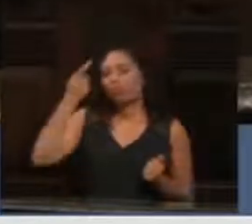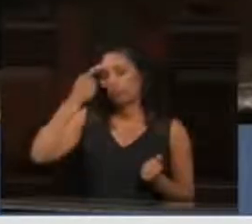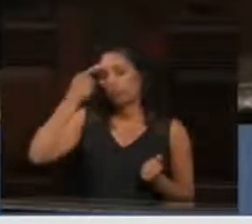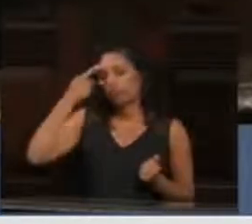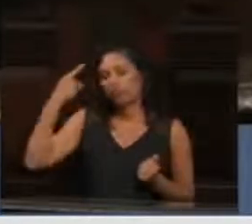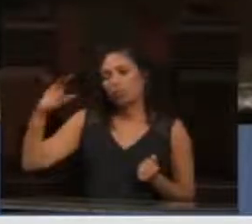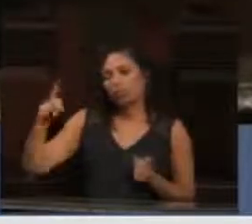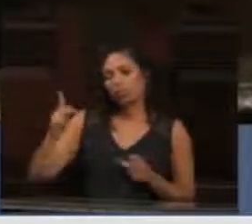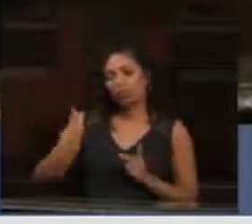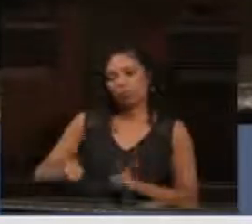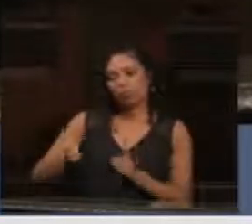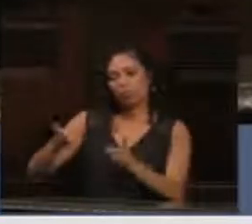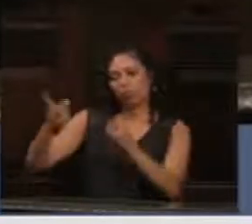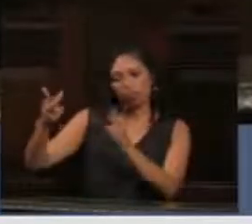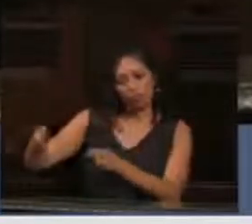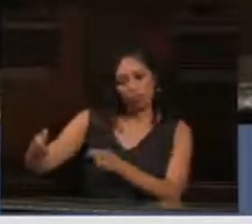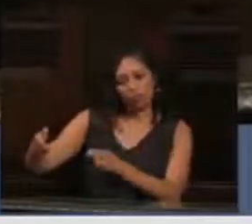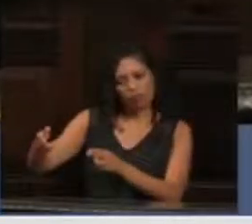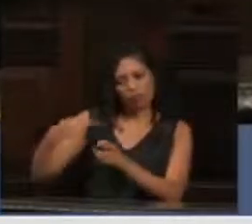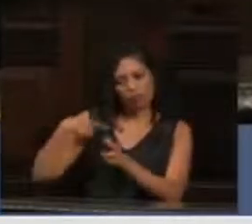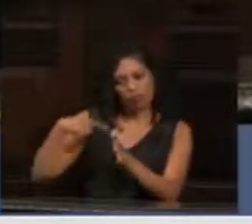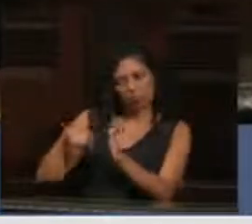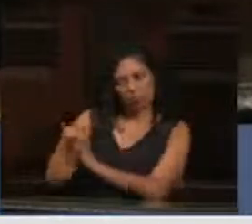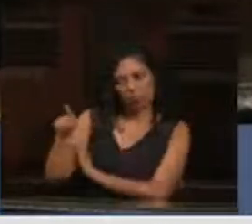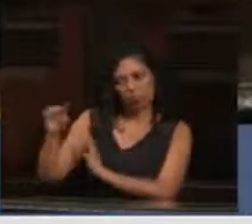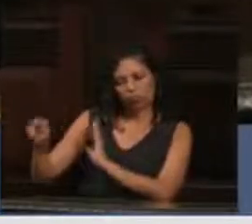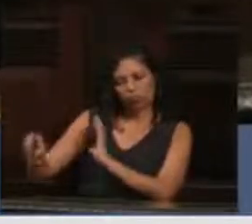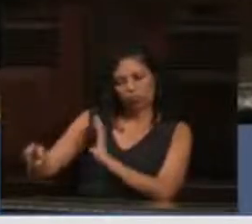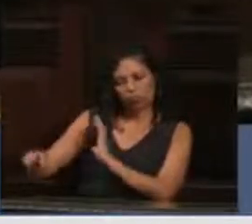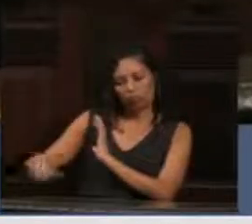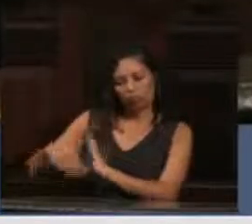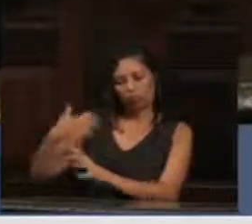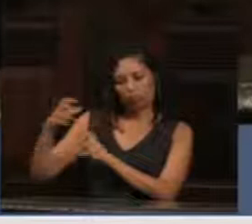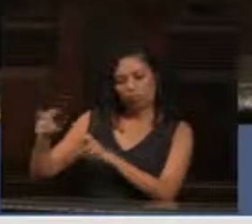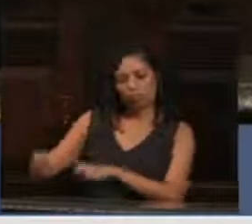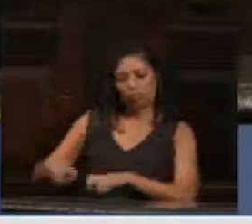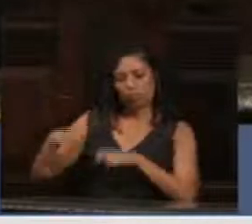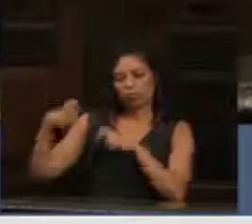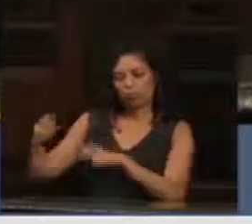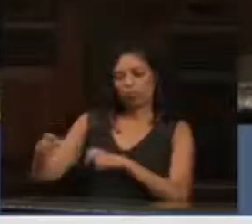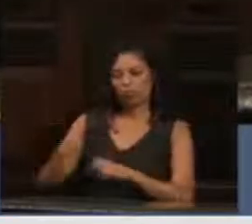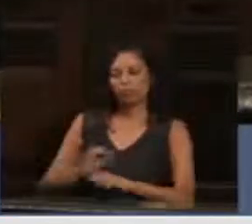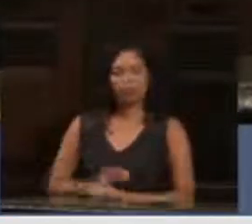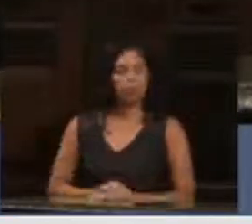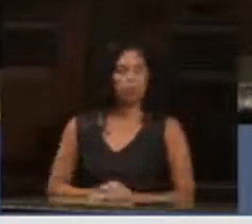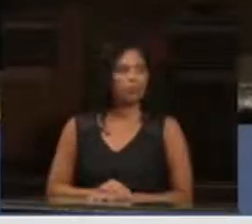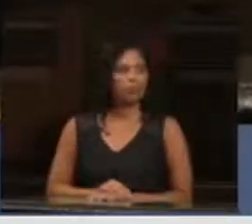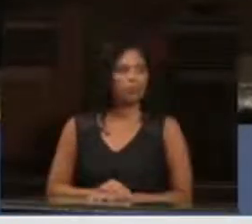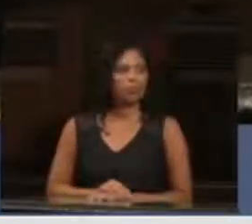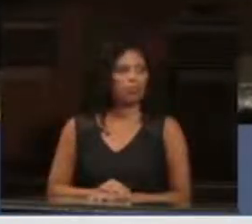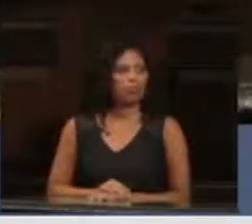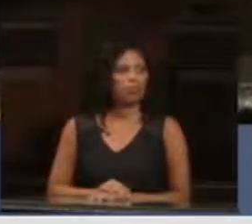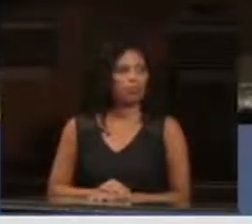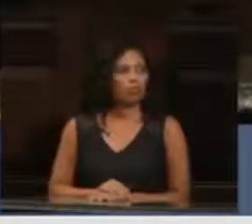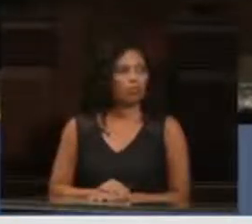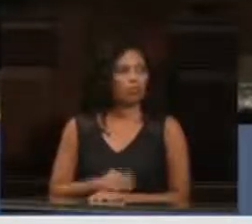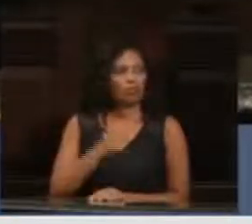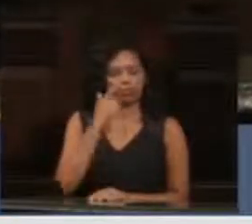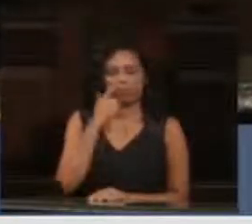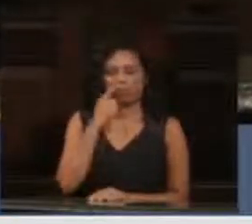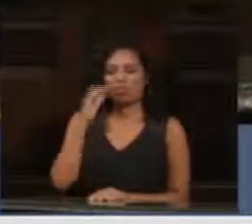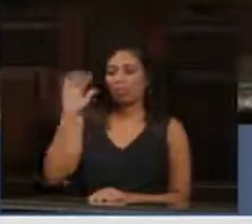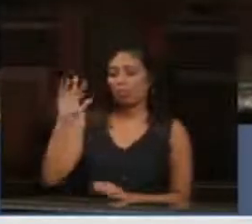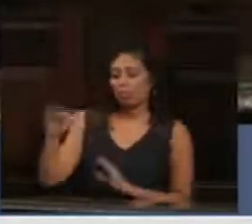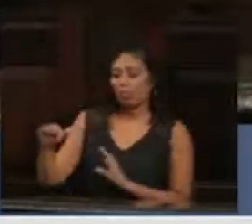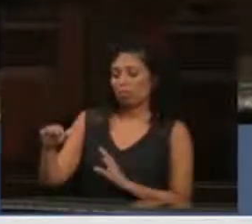secretário de Fazenda me respondeu, portanto, em audiência pública, respondeu publicamente que essa posição não estava consolidada,